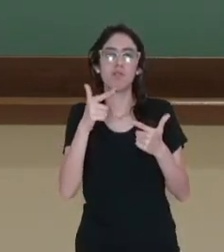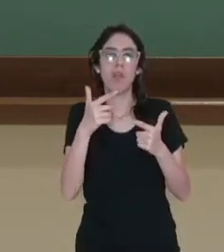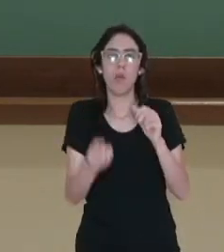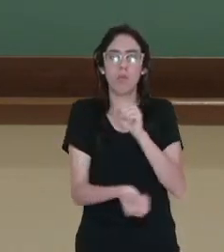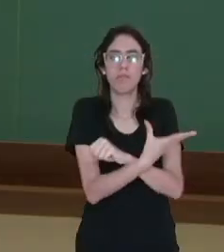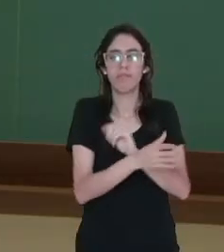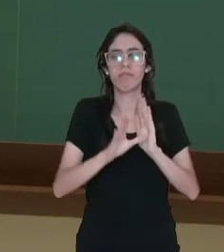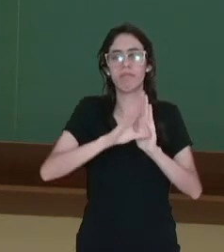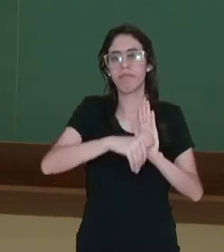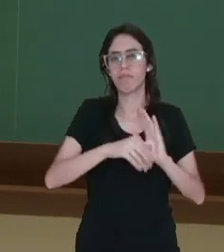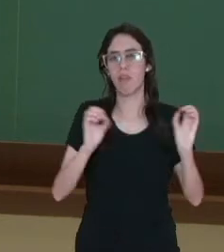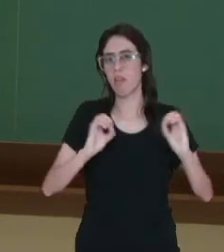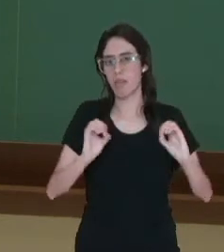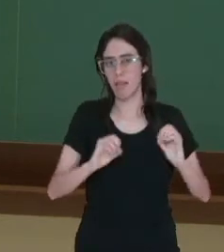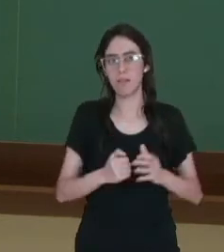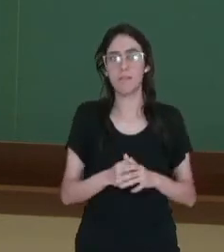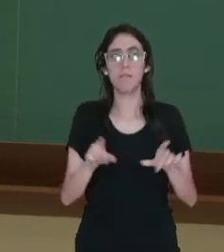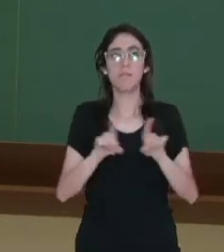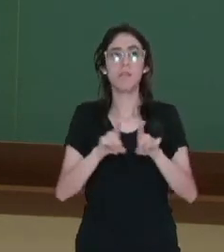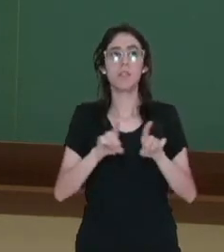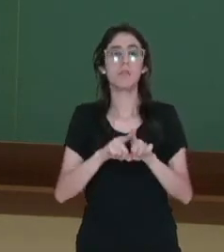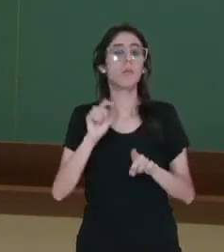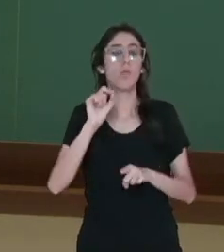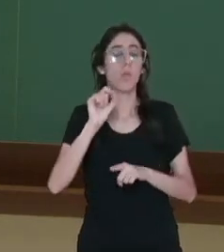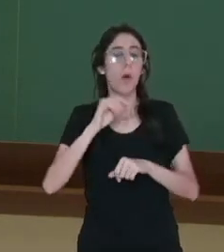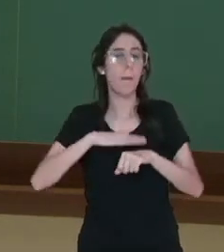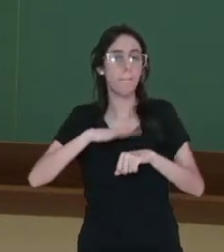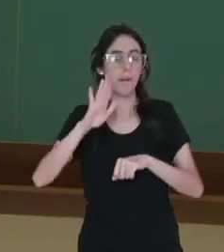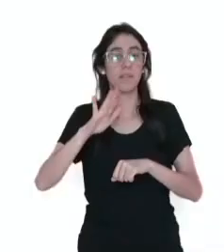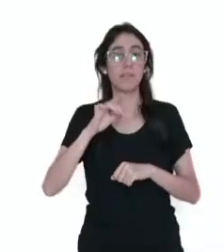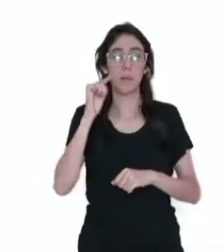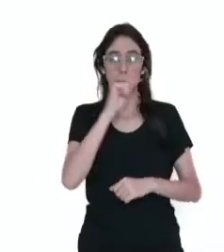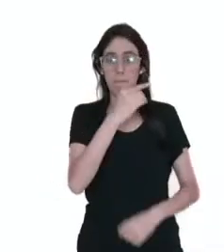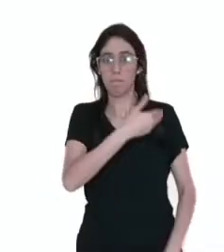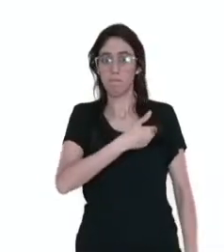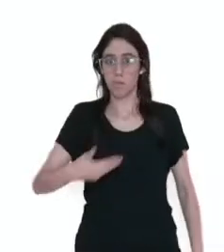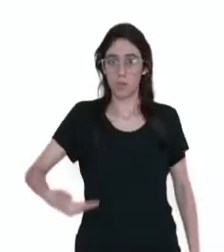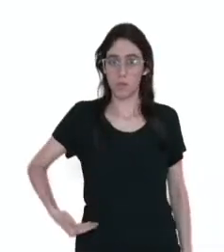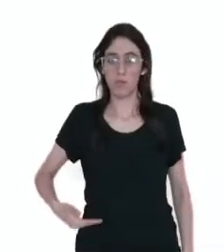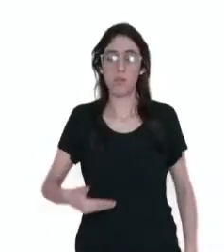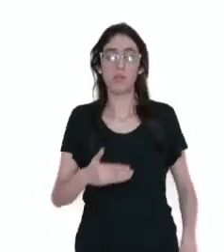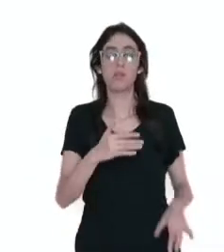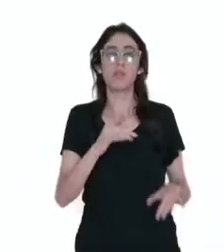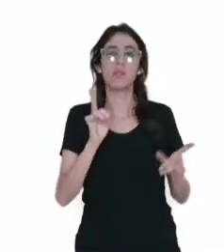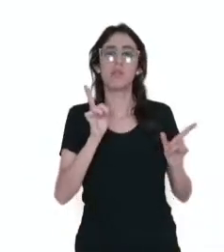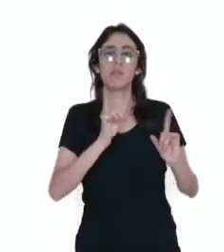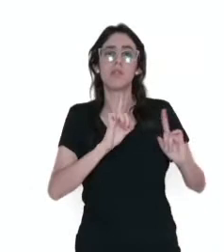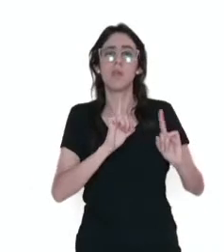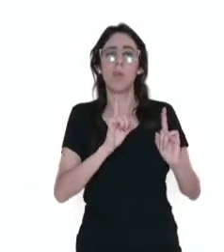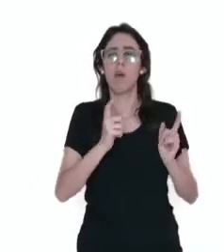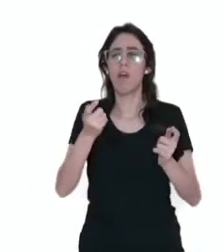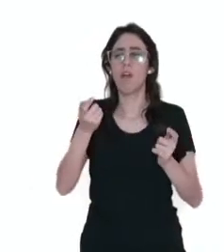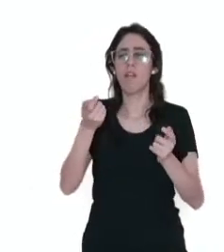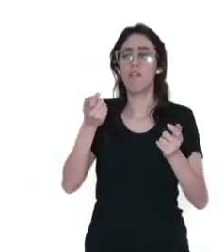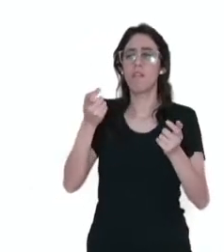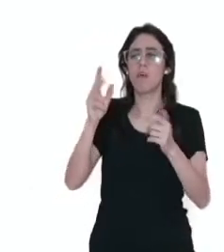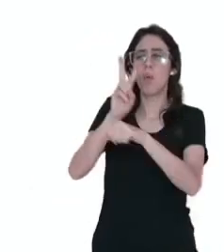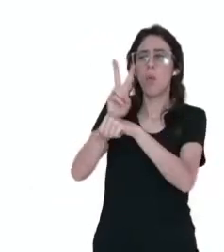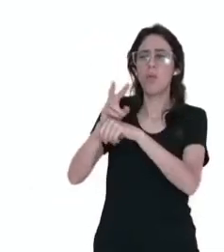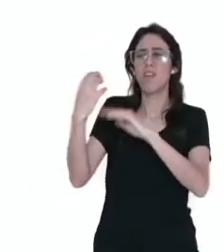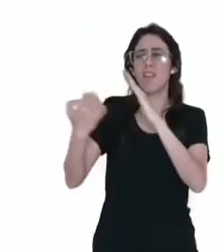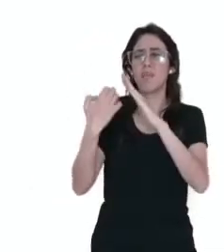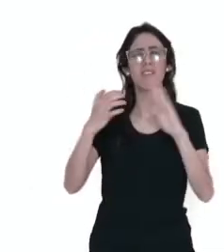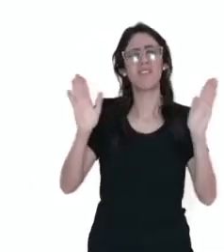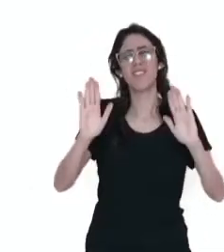argumento ainda usado para isso seria de que a função do Estado não é administrar empresas. A função do Estado é atuar nas